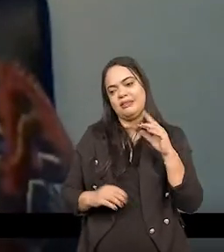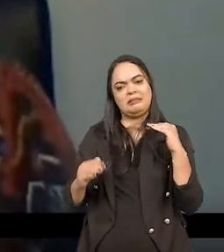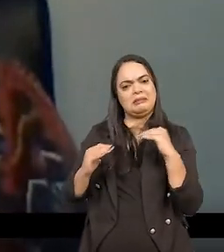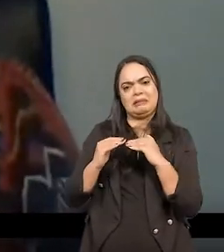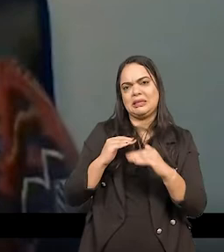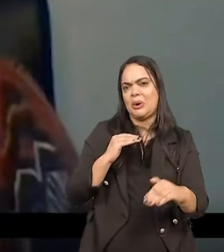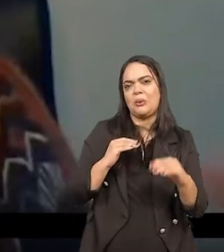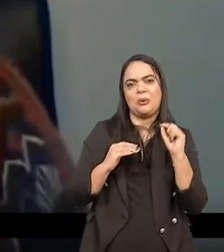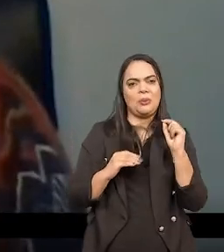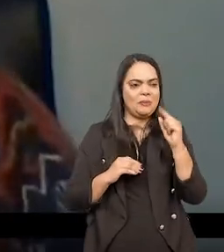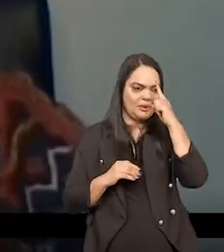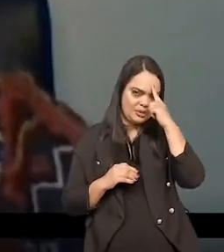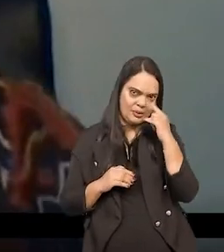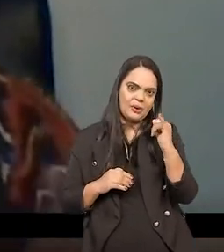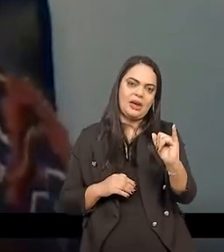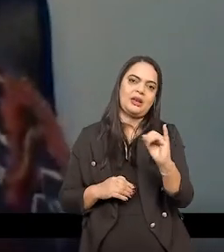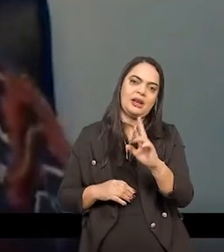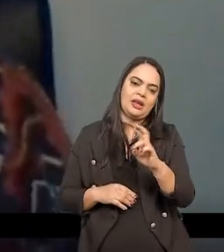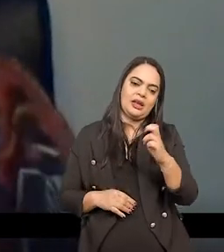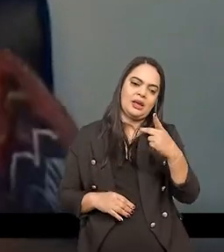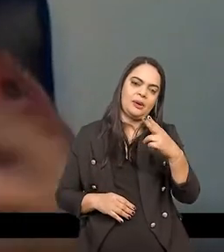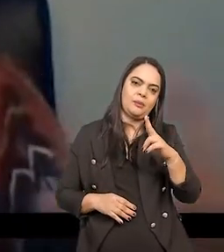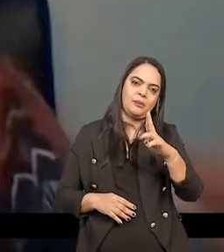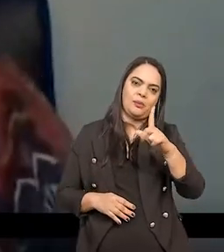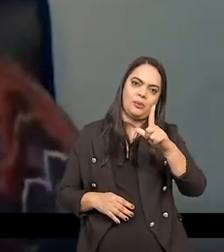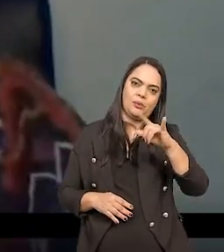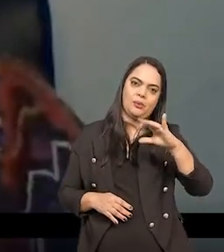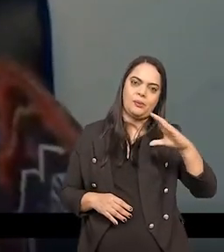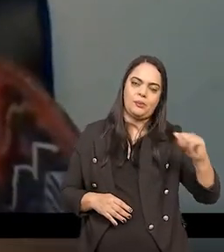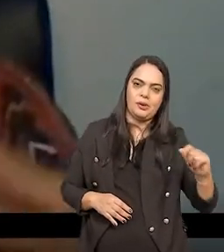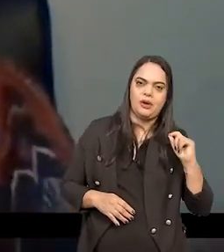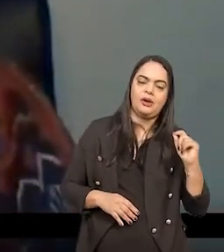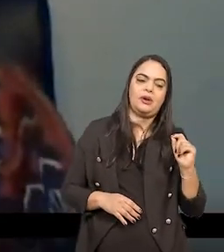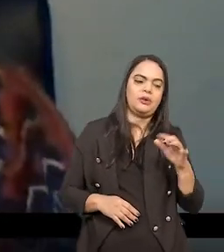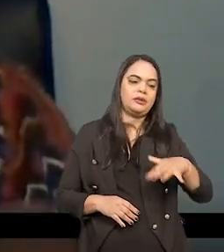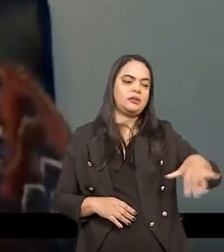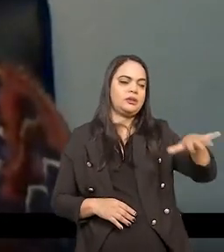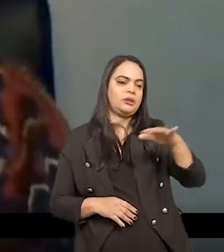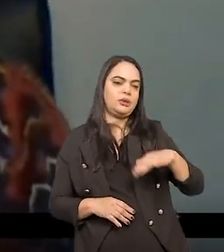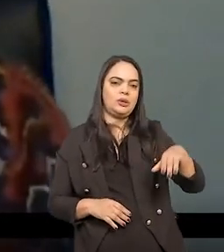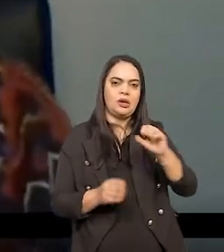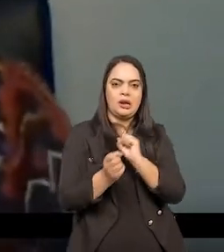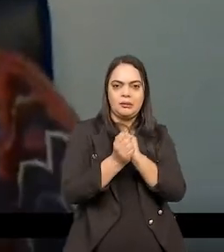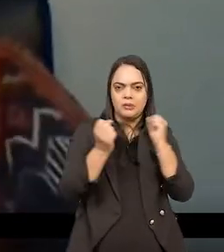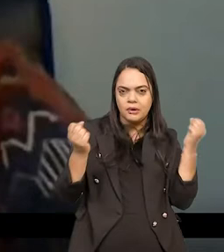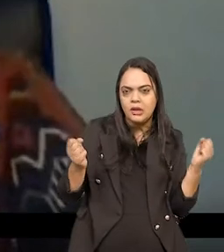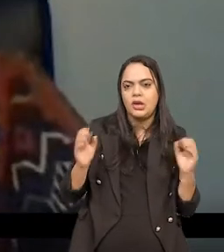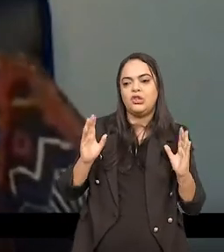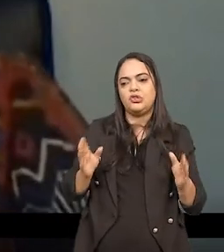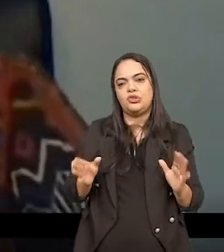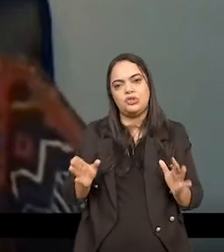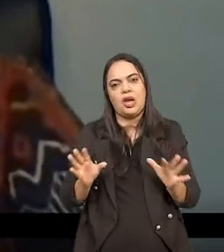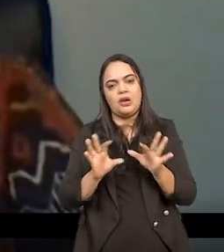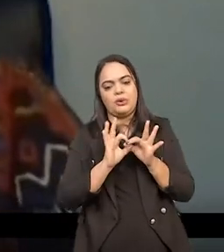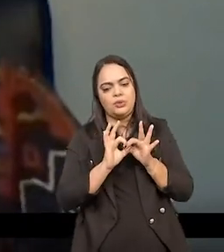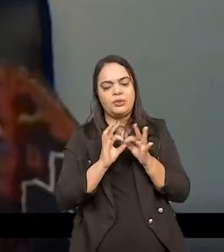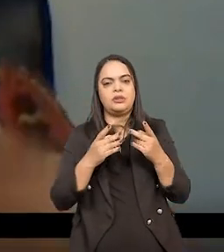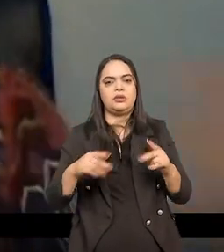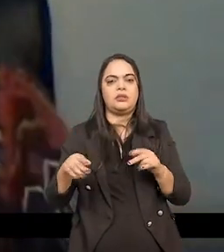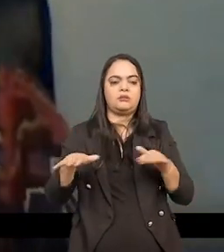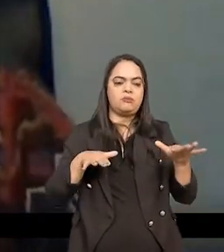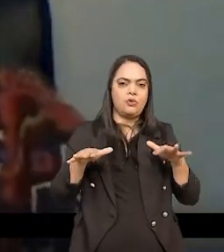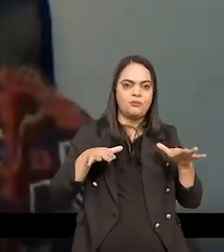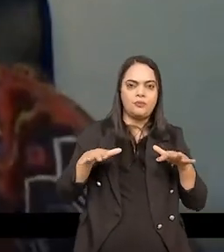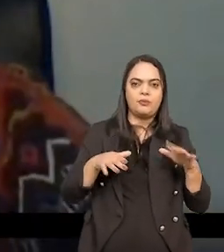ideia de República que esses grupos, né, esses setores, pensando em abolicionistas, pessoas que já eram ligadas a esses movimentos, projetavam,